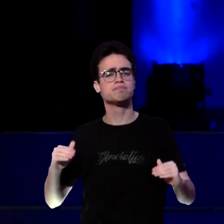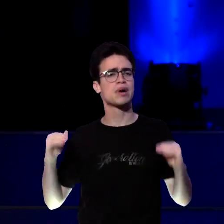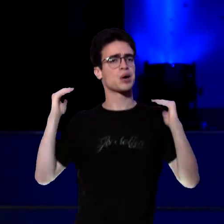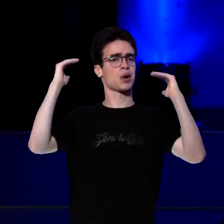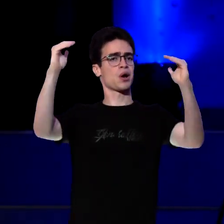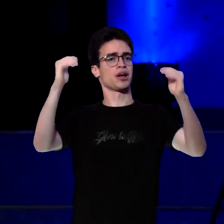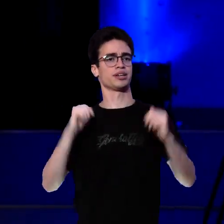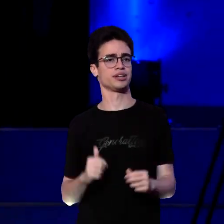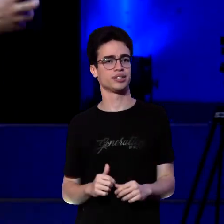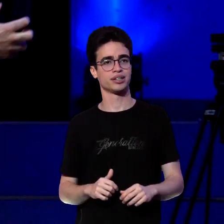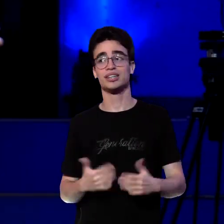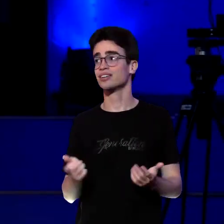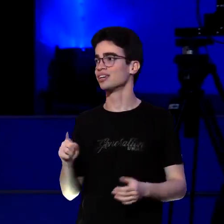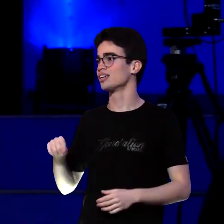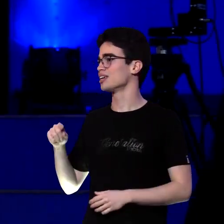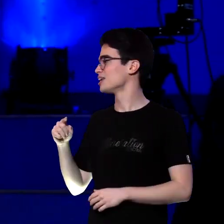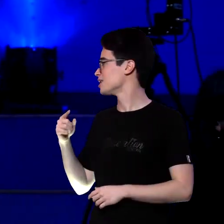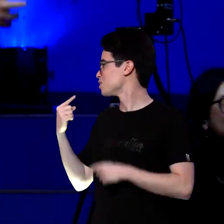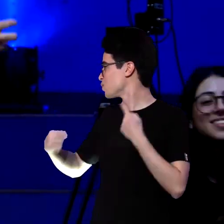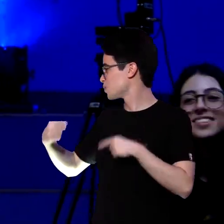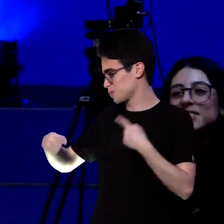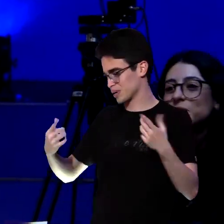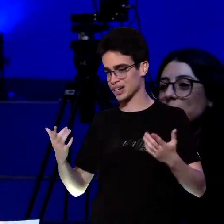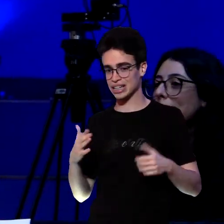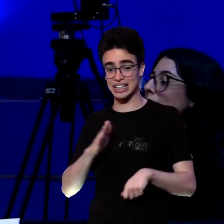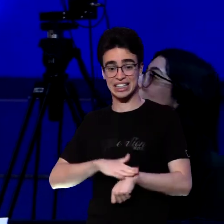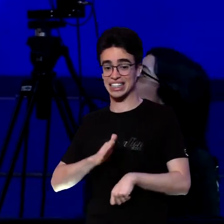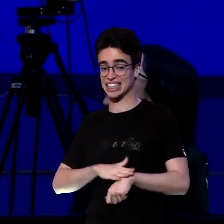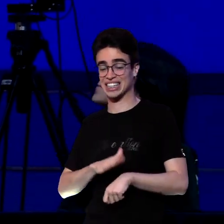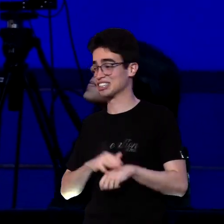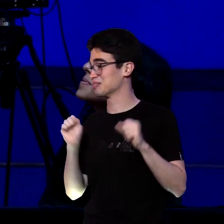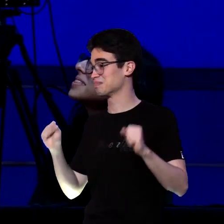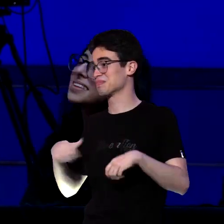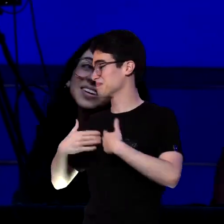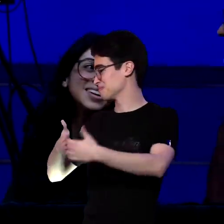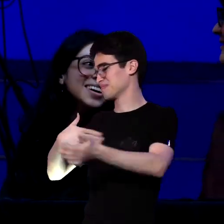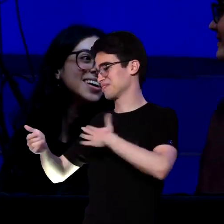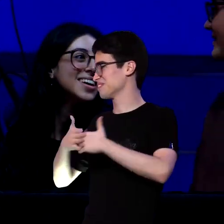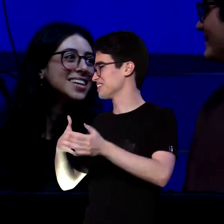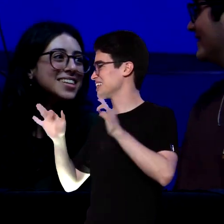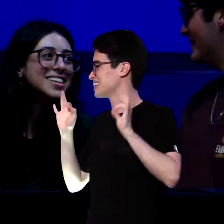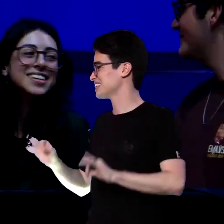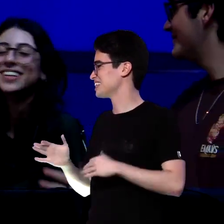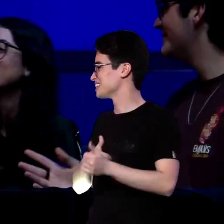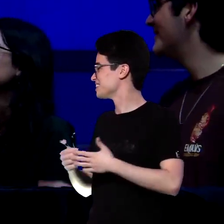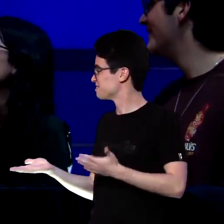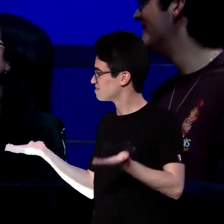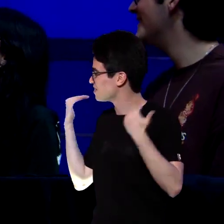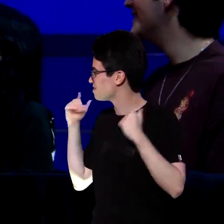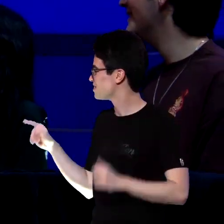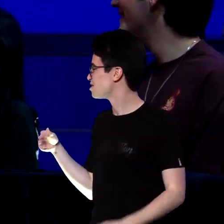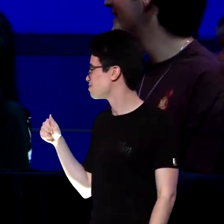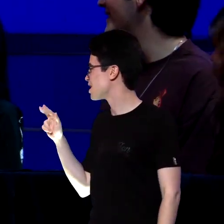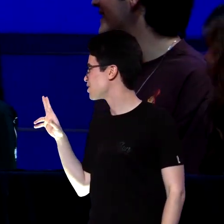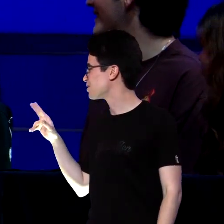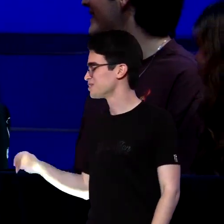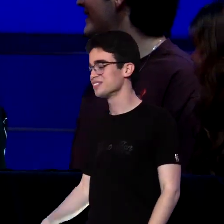discutindo aqui. Vai lá, gente. O tempo está rolando, fala o que dá na telha, não precisa estar certo, vamos embora. Vai,